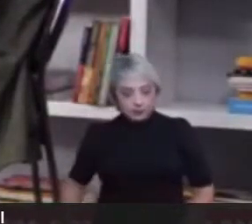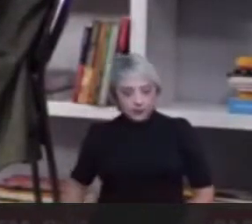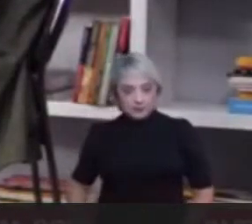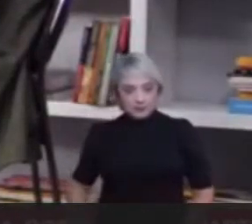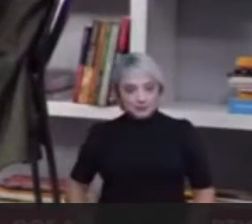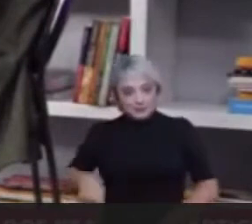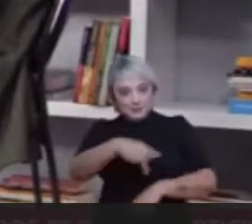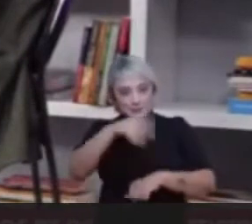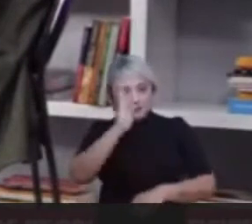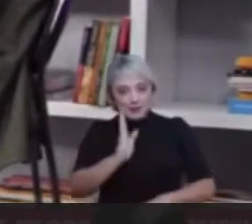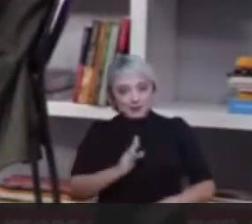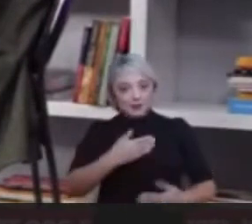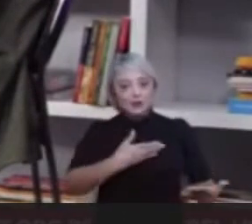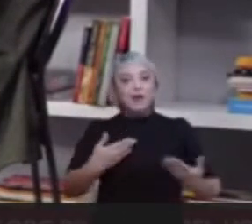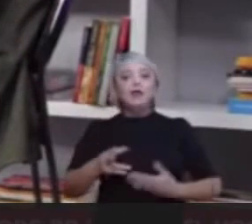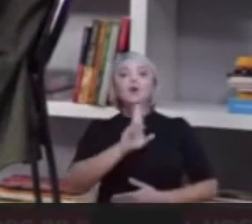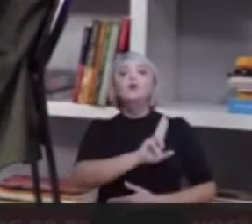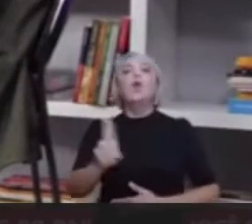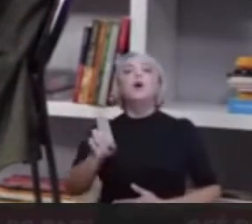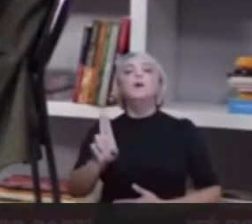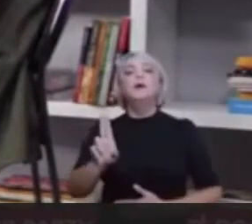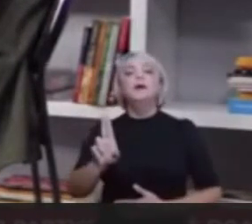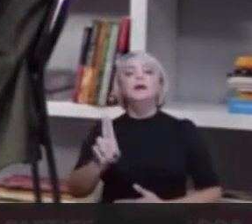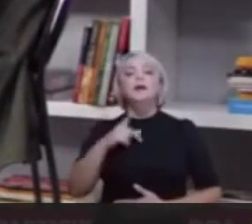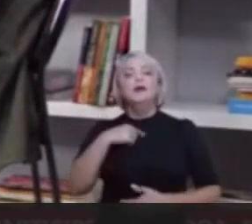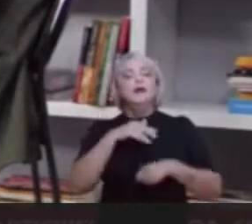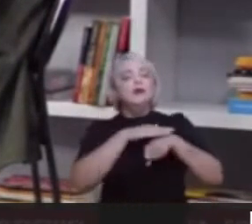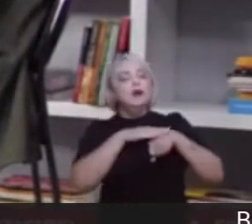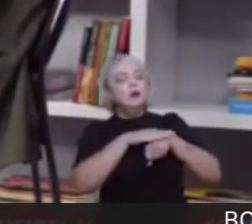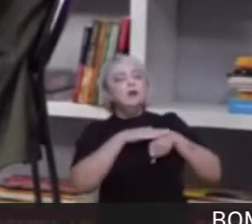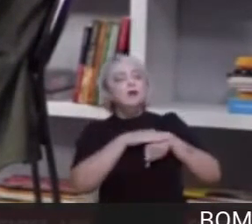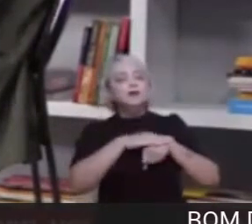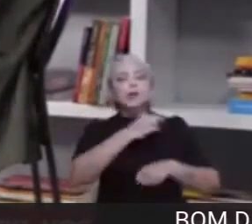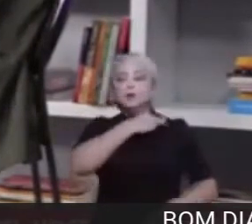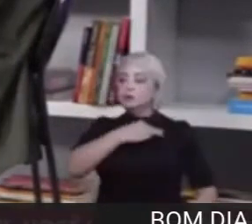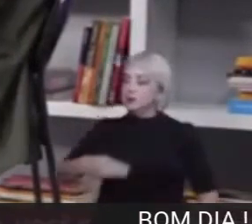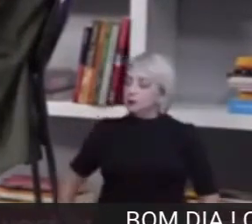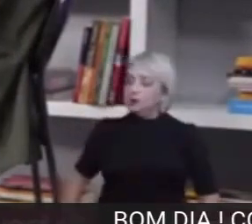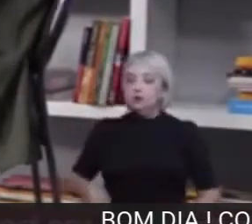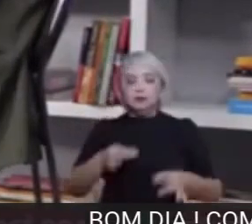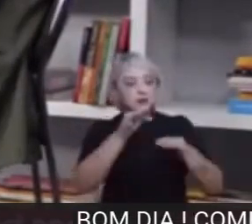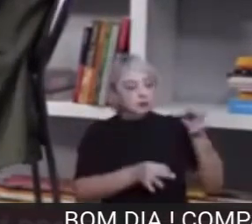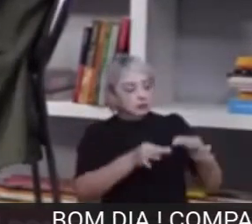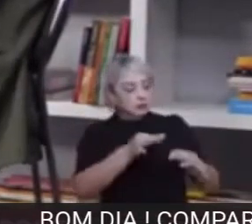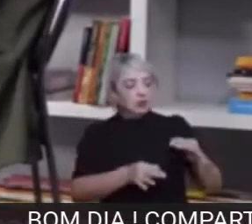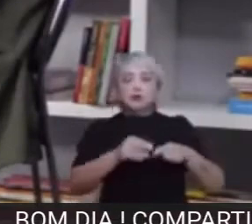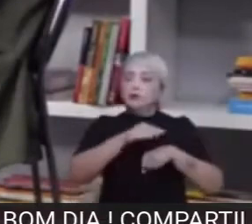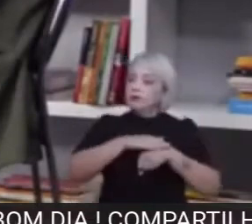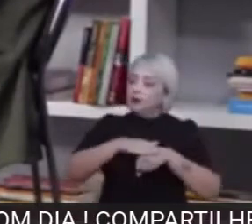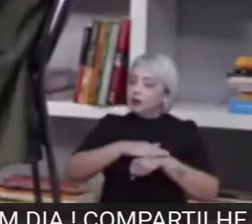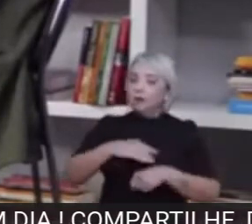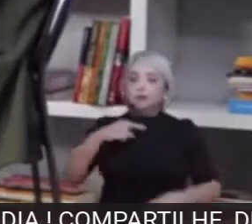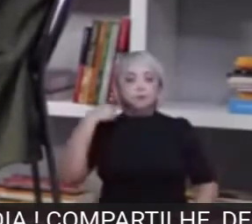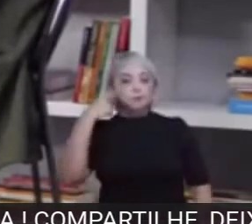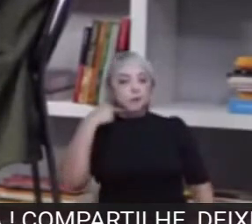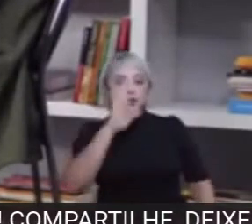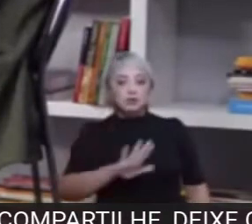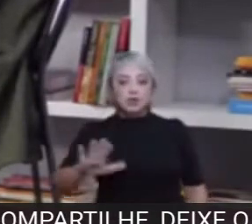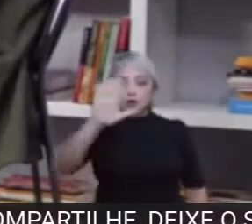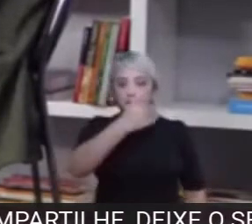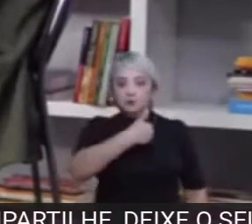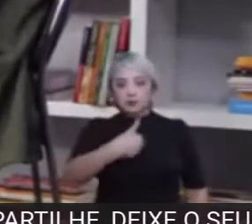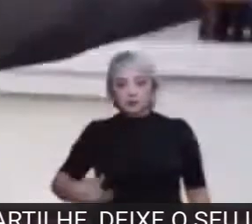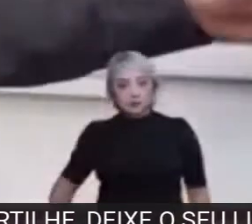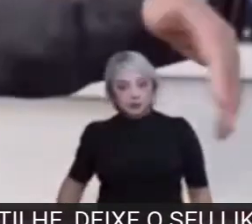receber um nome, você vai conversar com o teu ministro da Justiça, você vai conversar com o teu advogado-geral da União, você vai